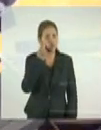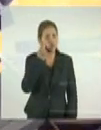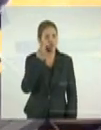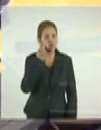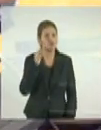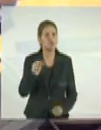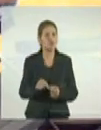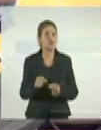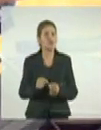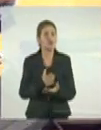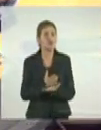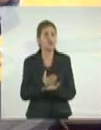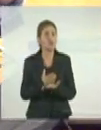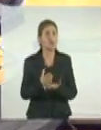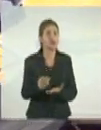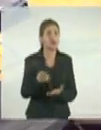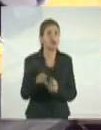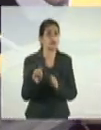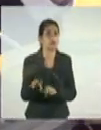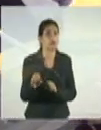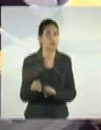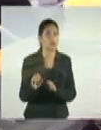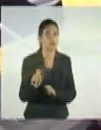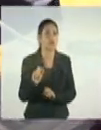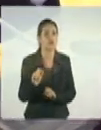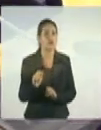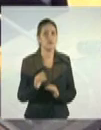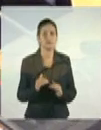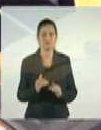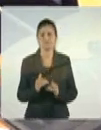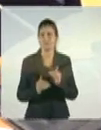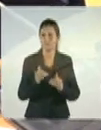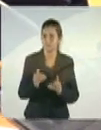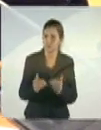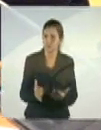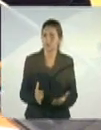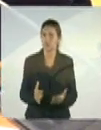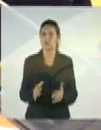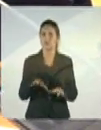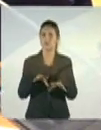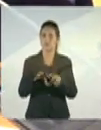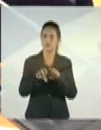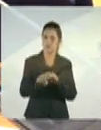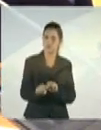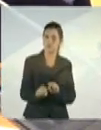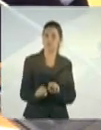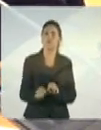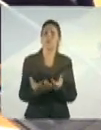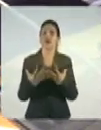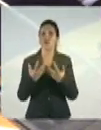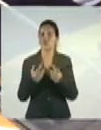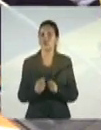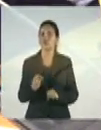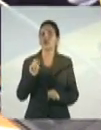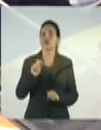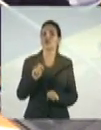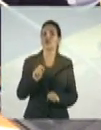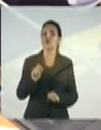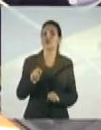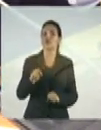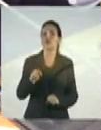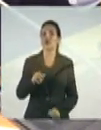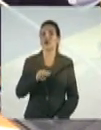em relação à educação ele fez a questão das progressões cumpriu a determinação que veio do Ministério da Educação do piso